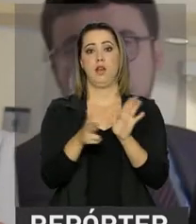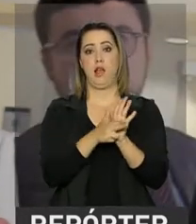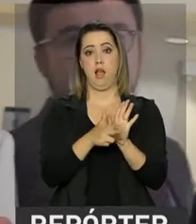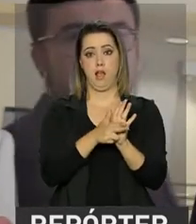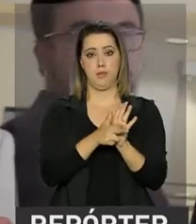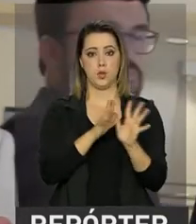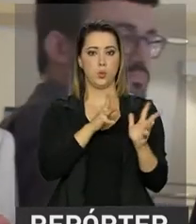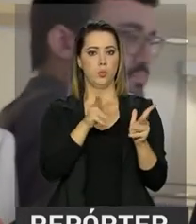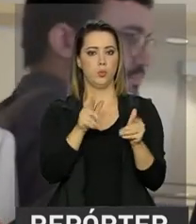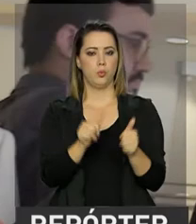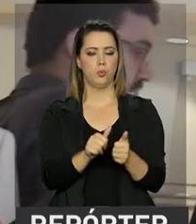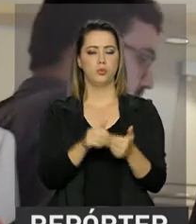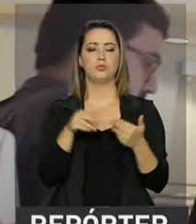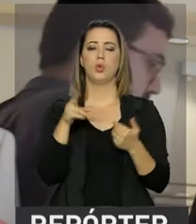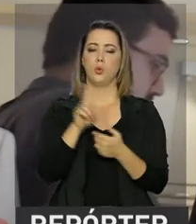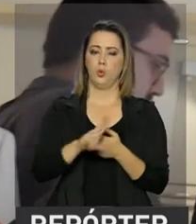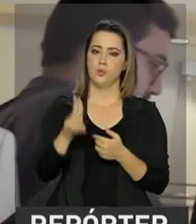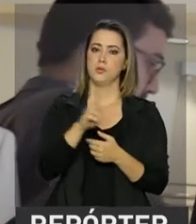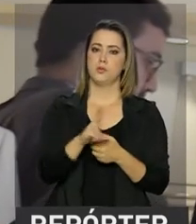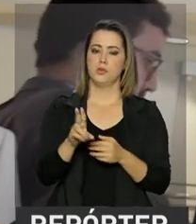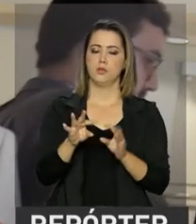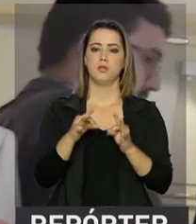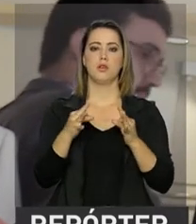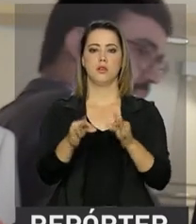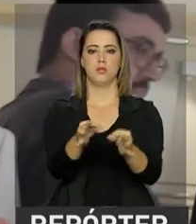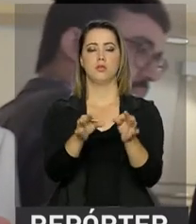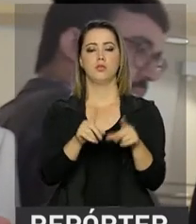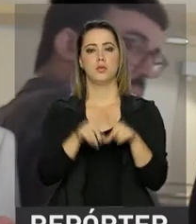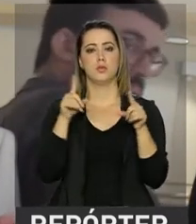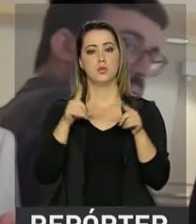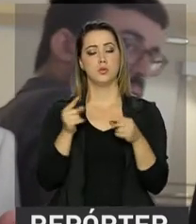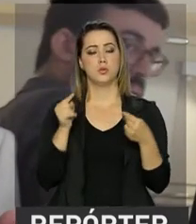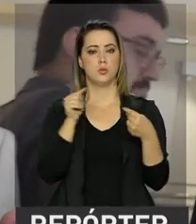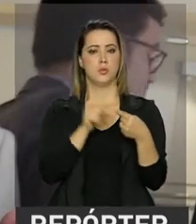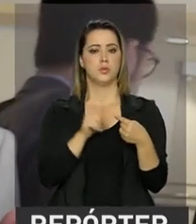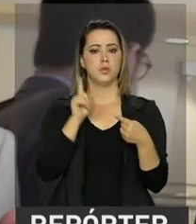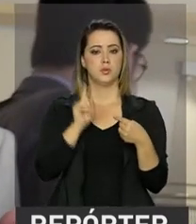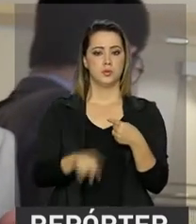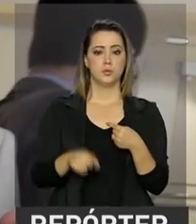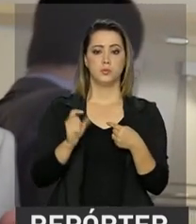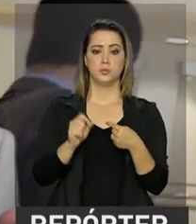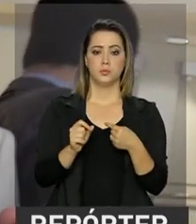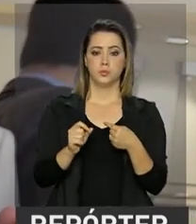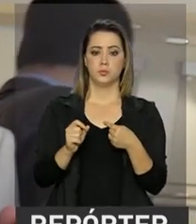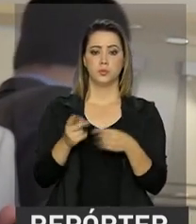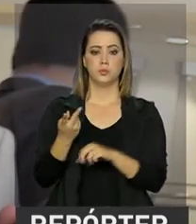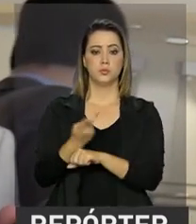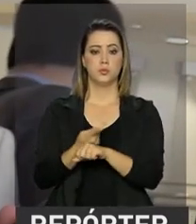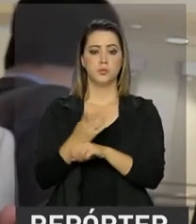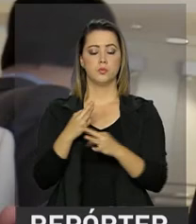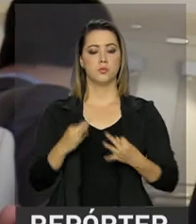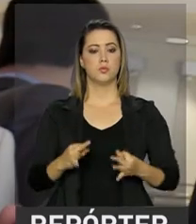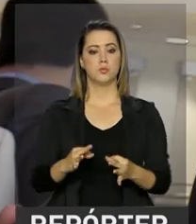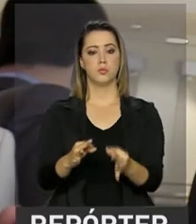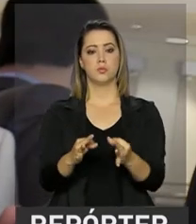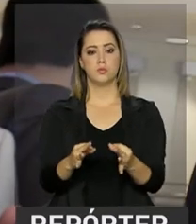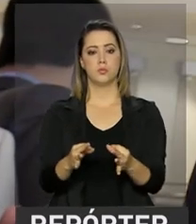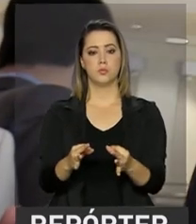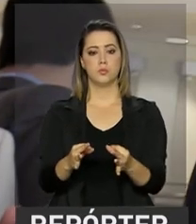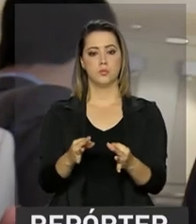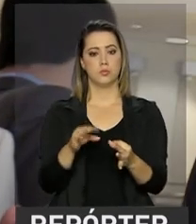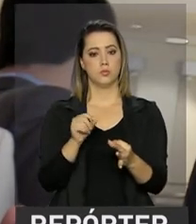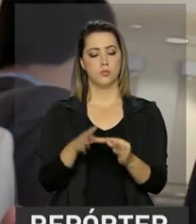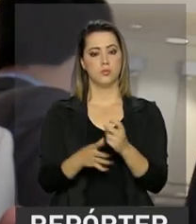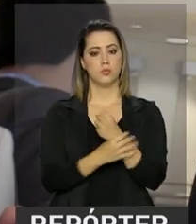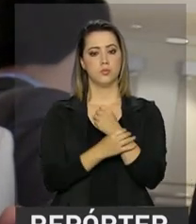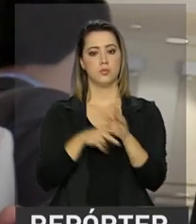uso de tecnologia mas faz parte maior do nudismo maior da viagem que é buscar tecnologia no âmbito de